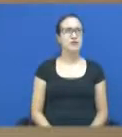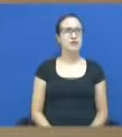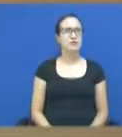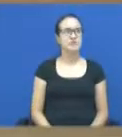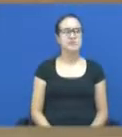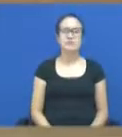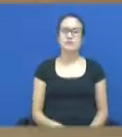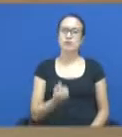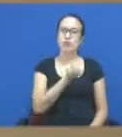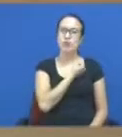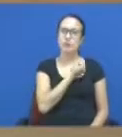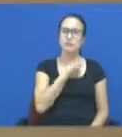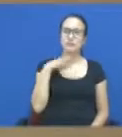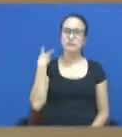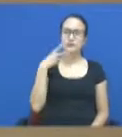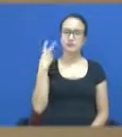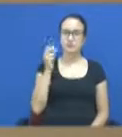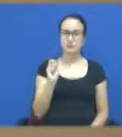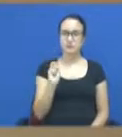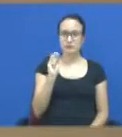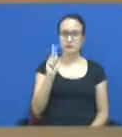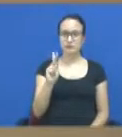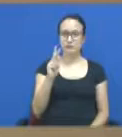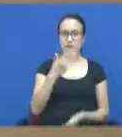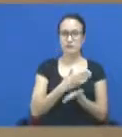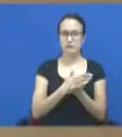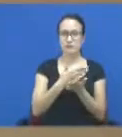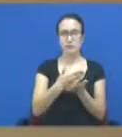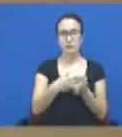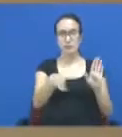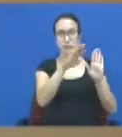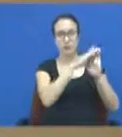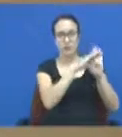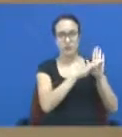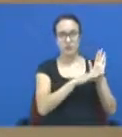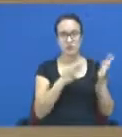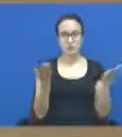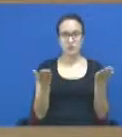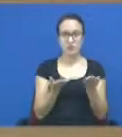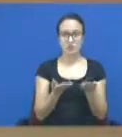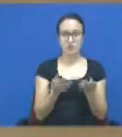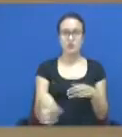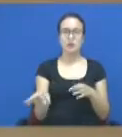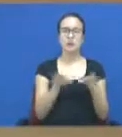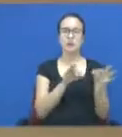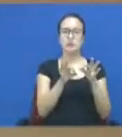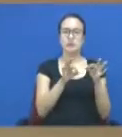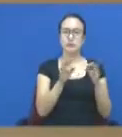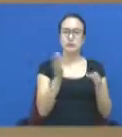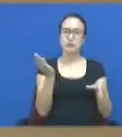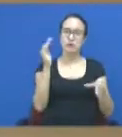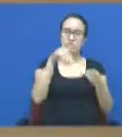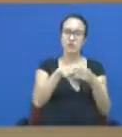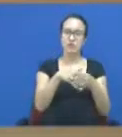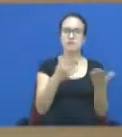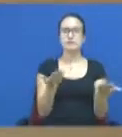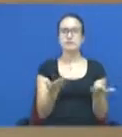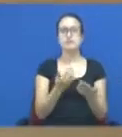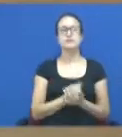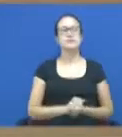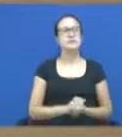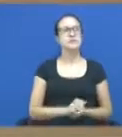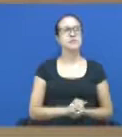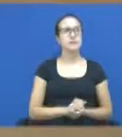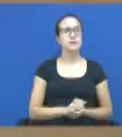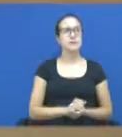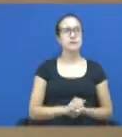Havendo o número regimental, a presidência dá por iniciada a ordem do dia, fase na qual serão apreciados os projetos objeto da convocação. Questão de ordem,